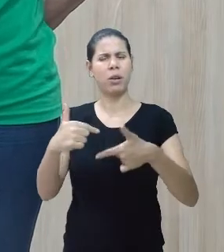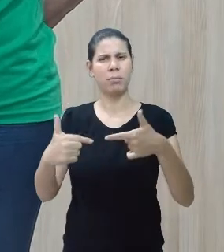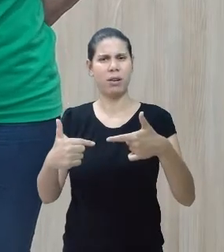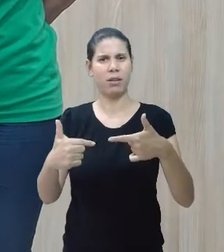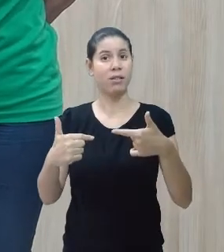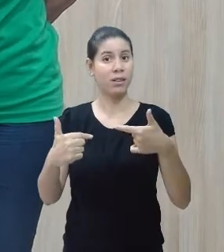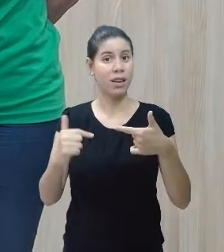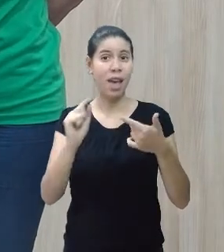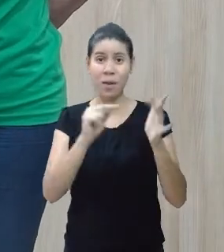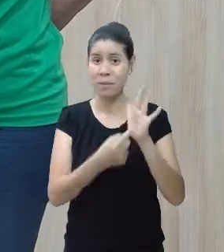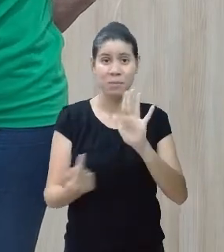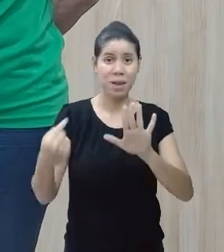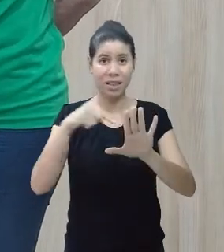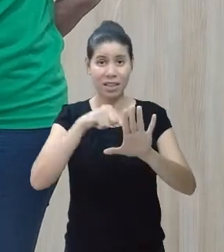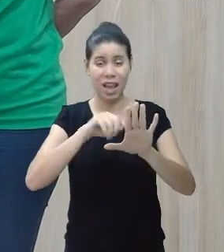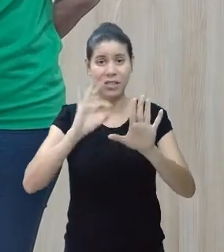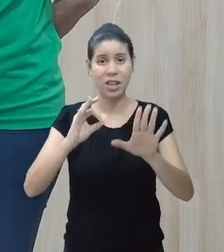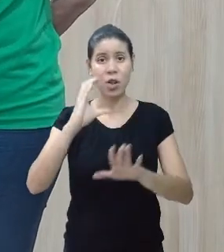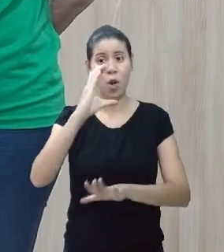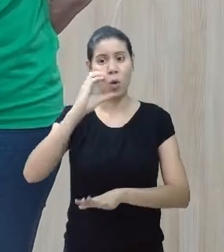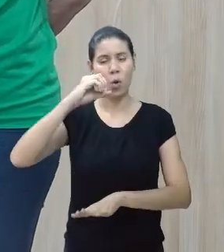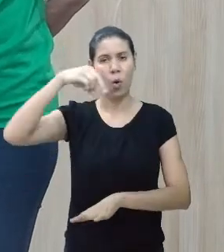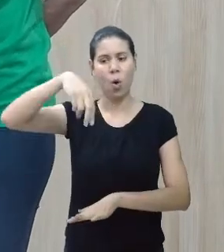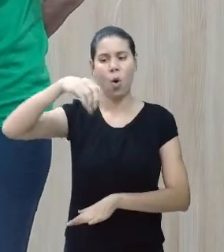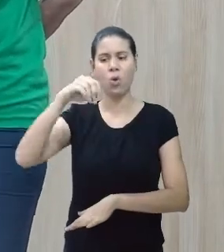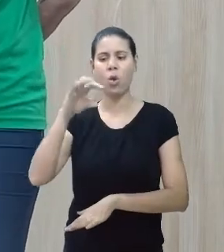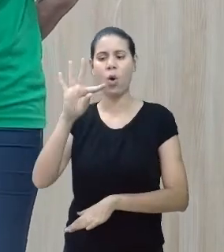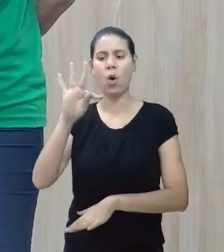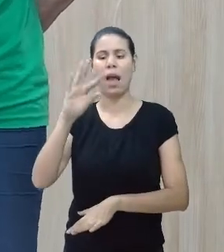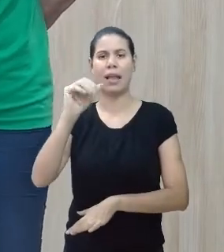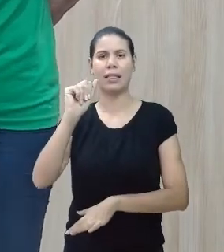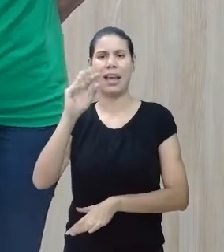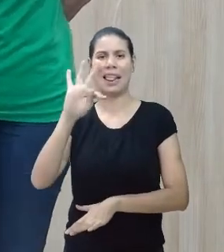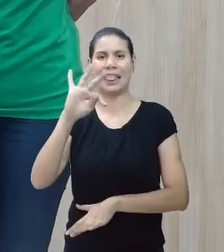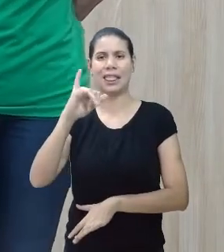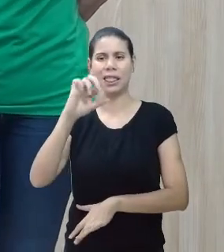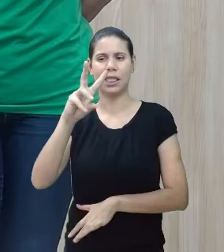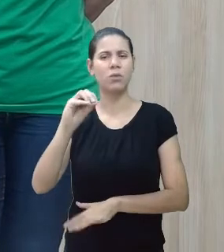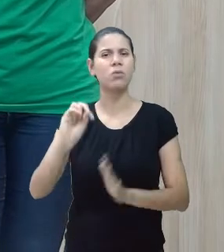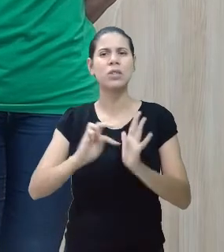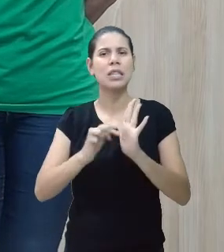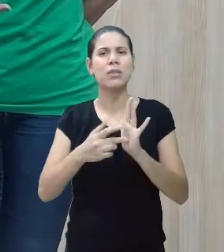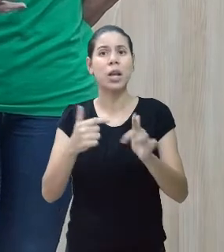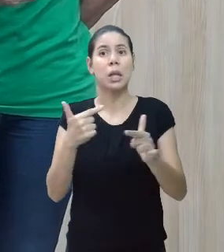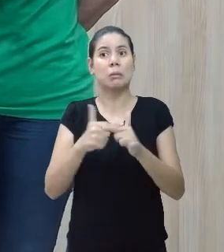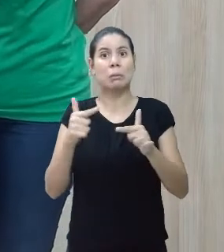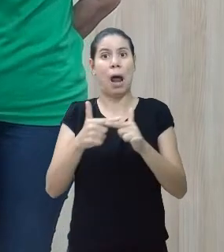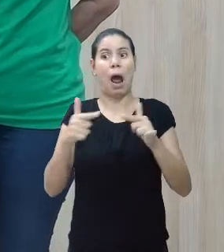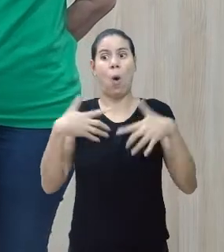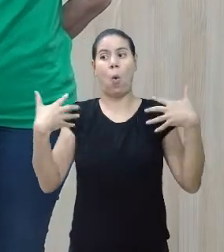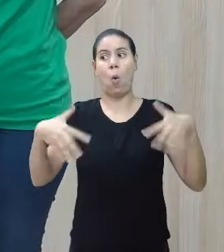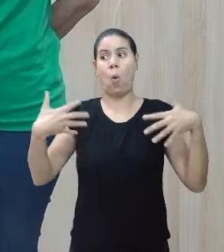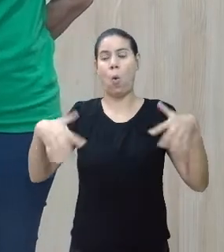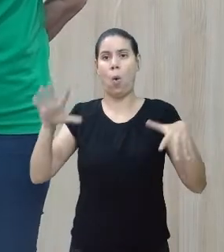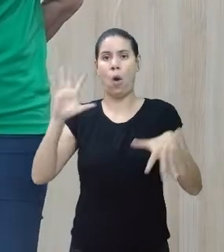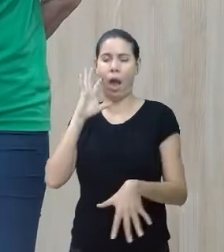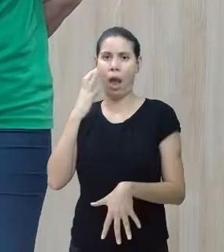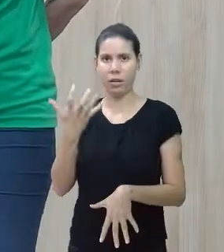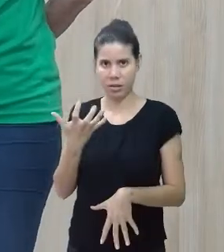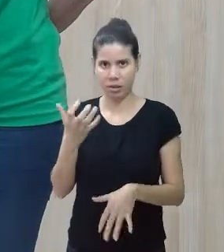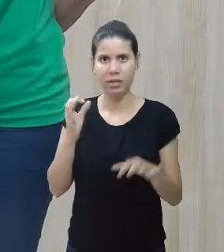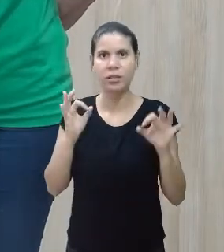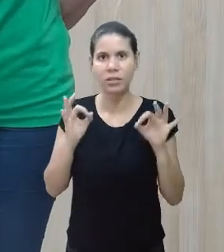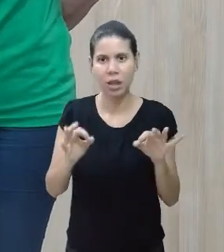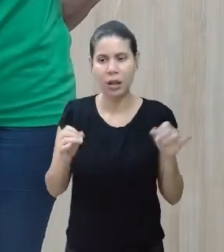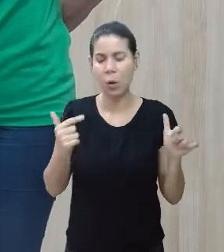aí é um sentido conotativo. Então, o autor, ele costuma colocar, não é? Para que as pessoas entendam. Então, foi um problema